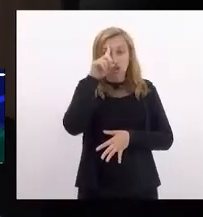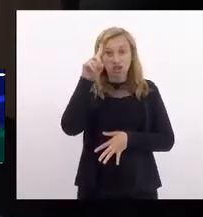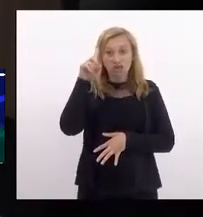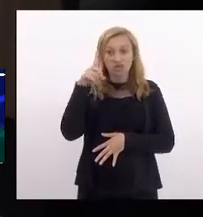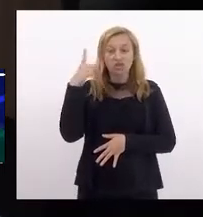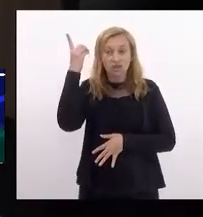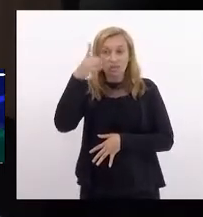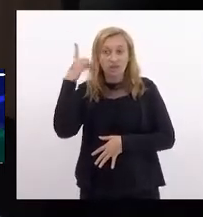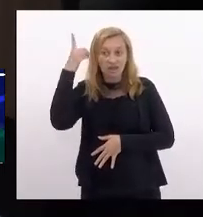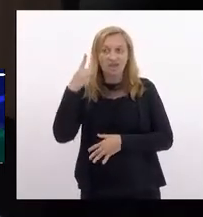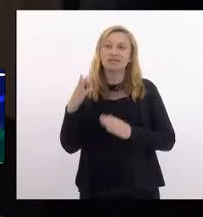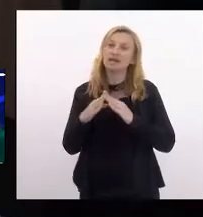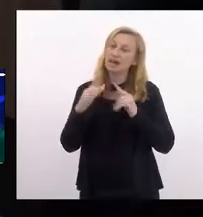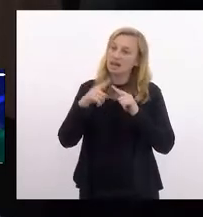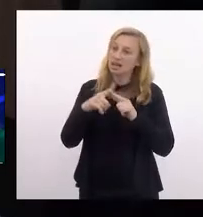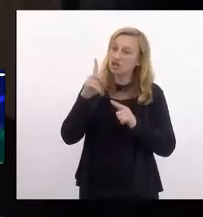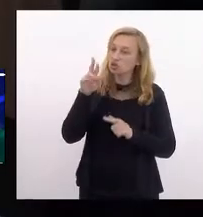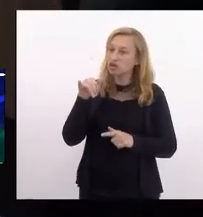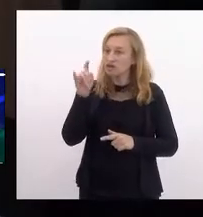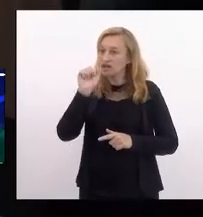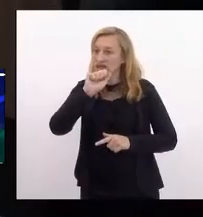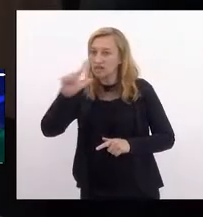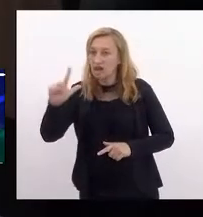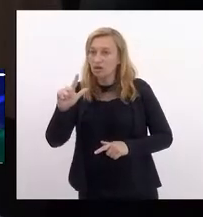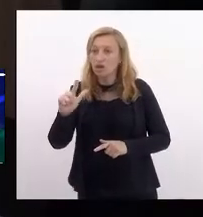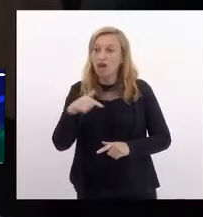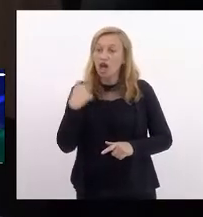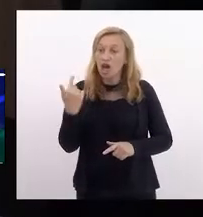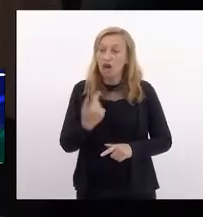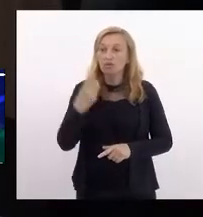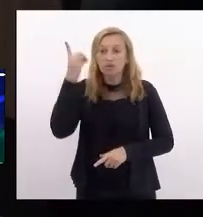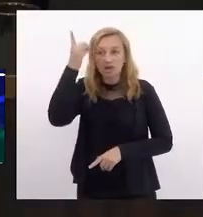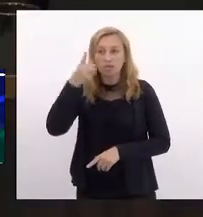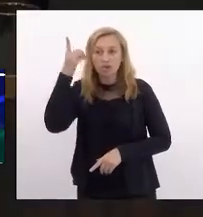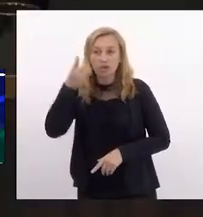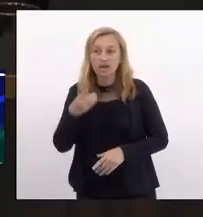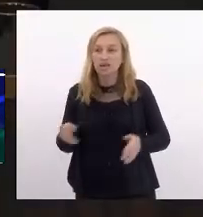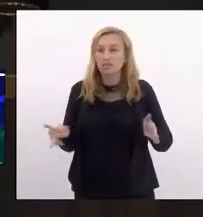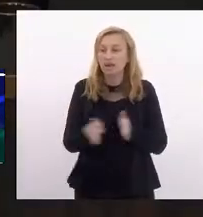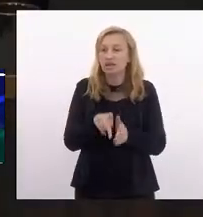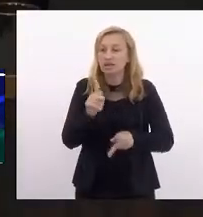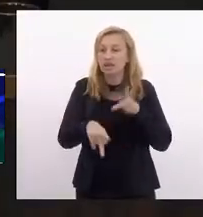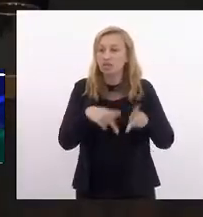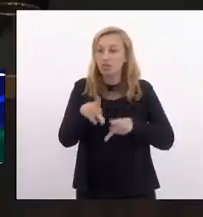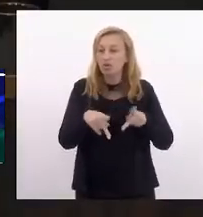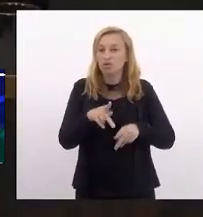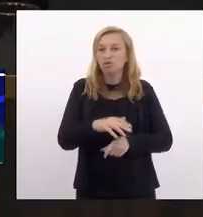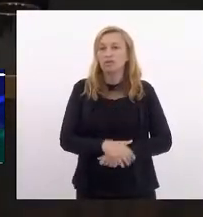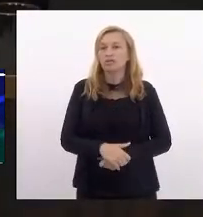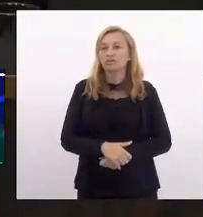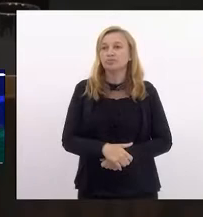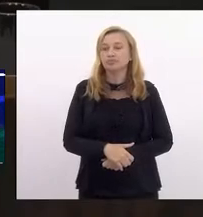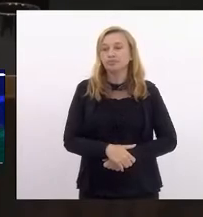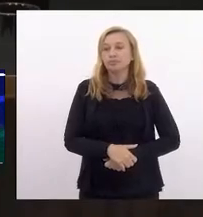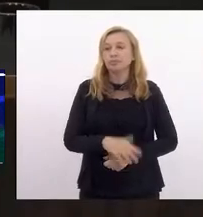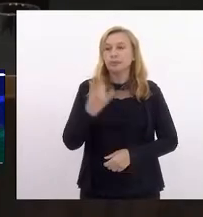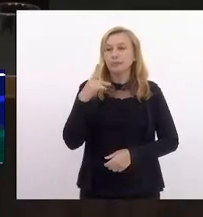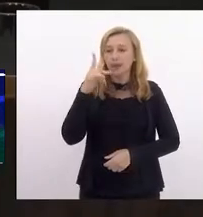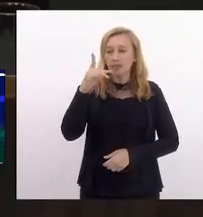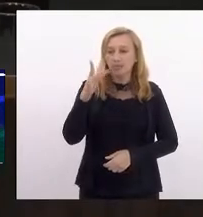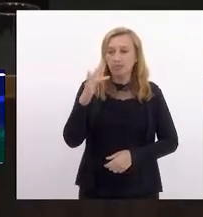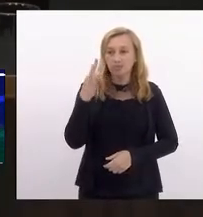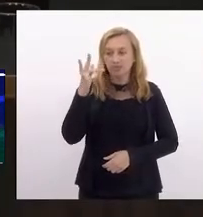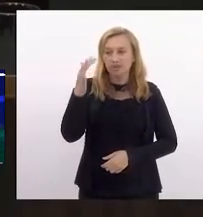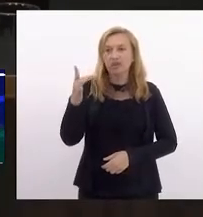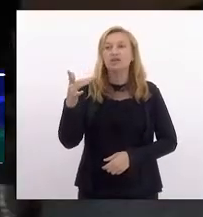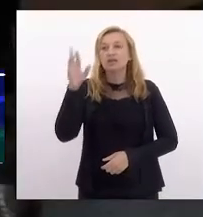deputados da Igreja Universal eu sou deputada do Povo fez hoje é muito breve senhor